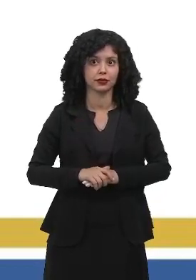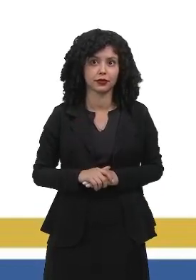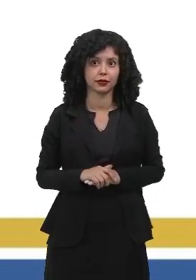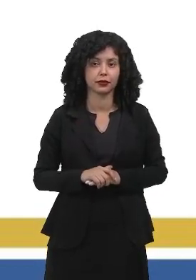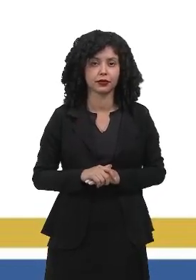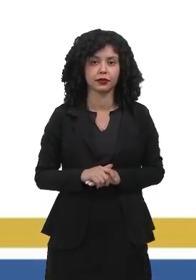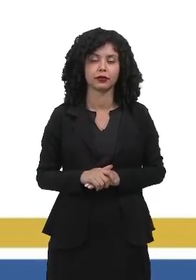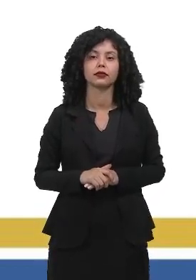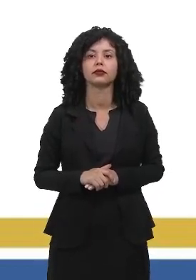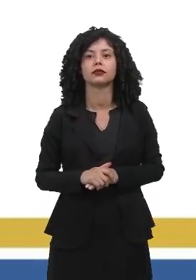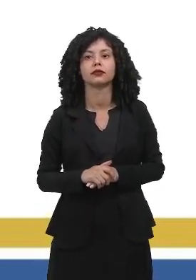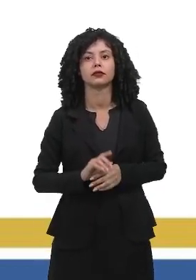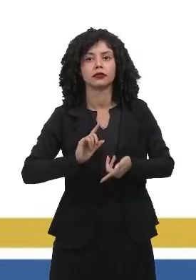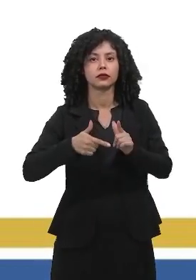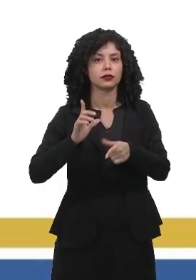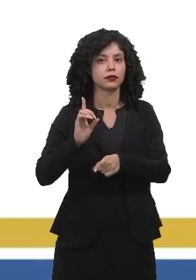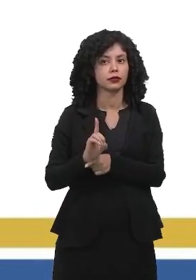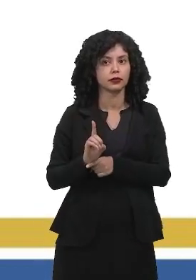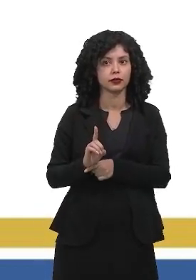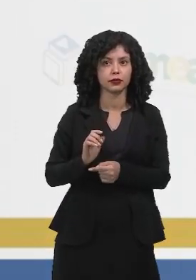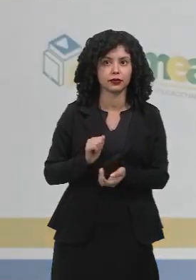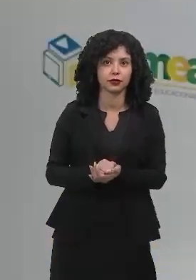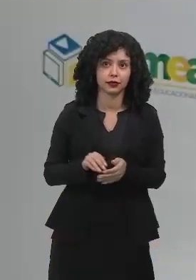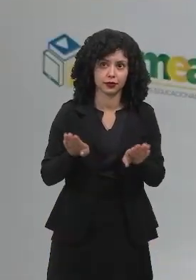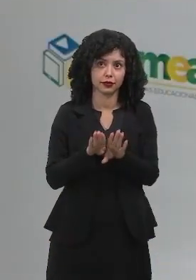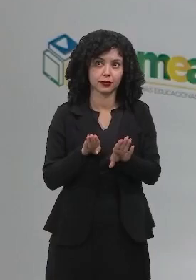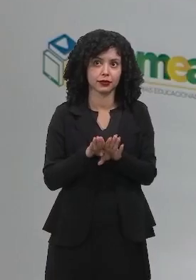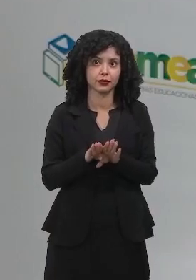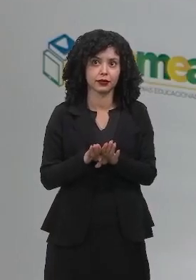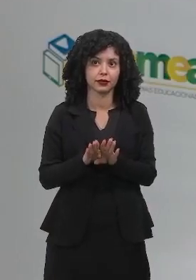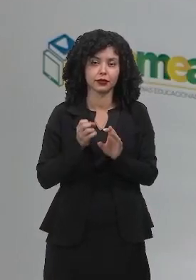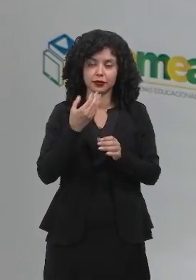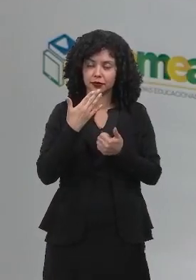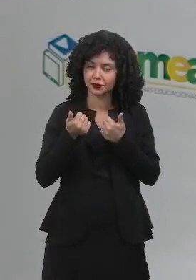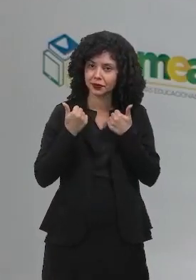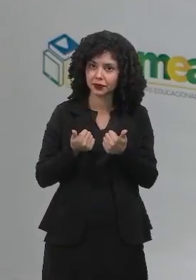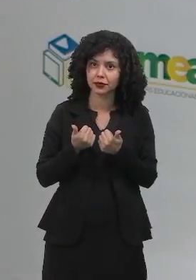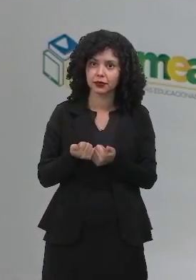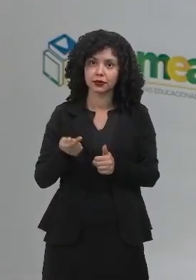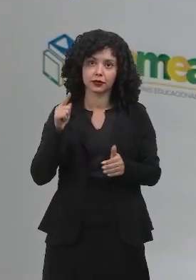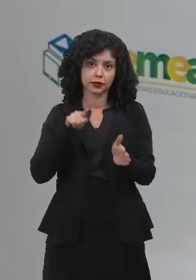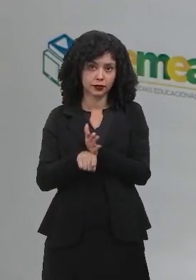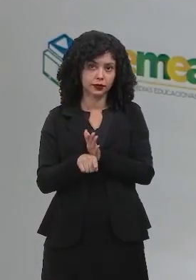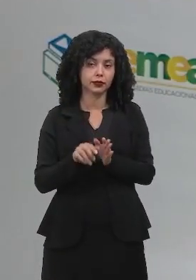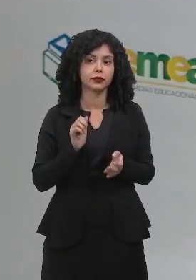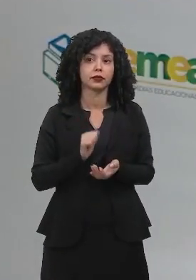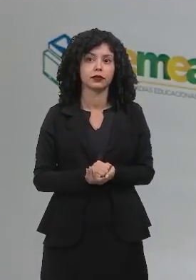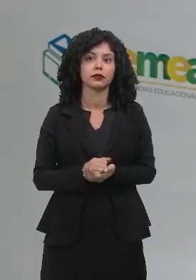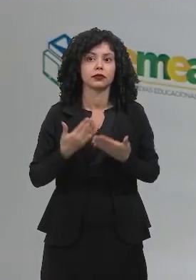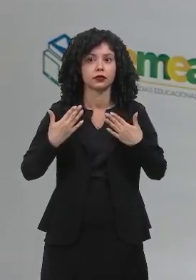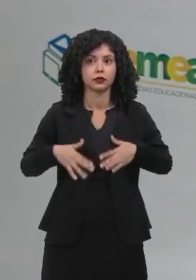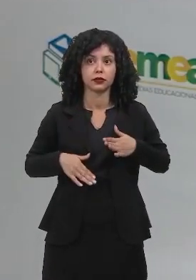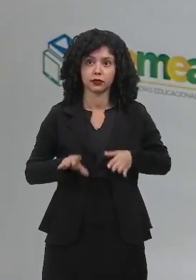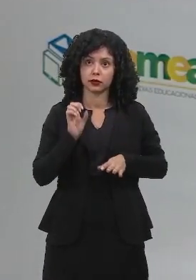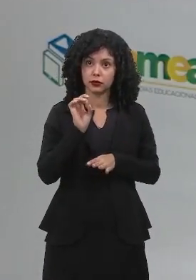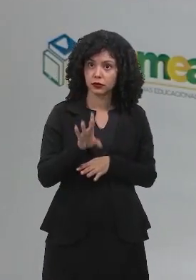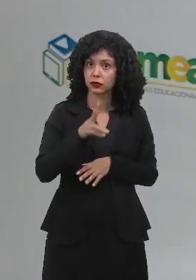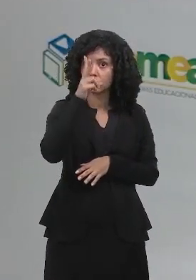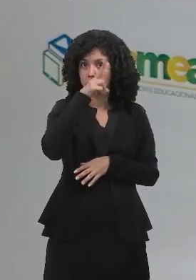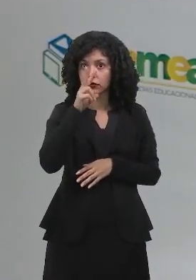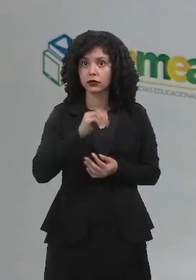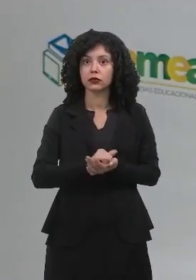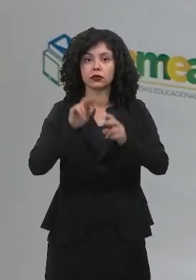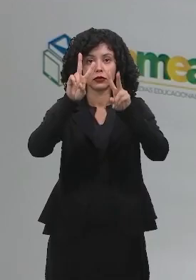D. Alternativa letra D de Douglão. Então, aqui tudo certo, questão tranquila, tá? Basta você lembrar